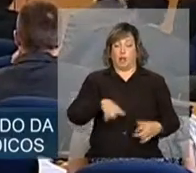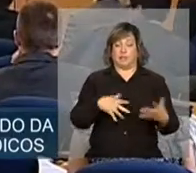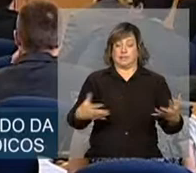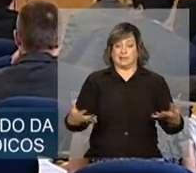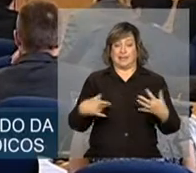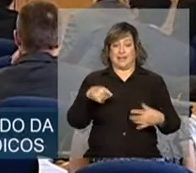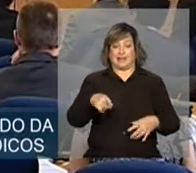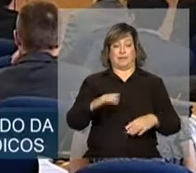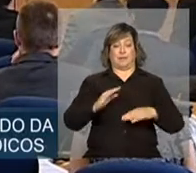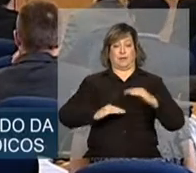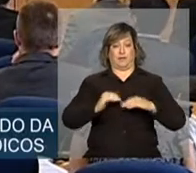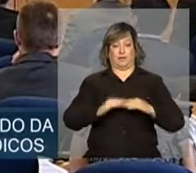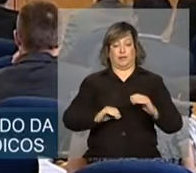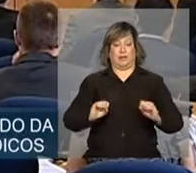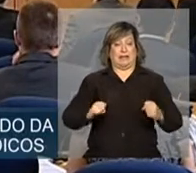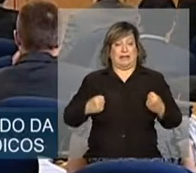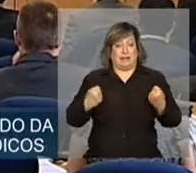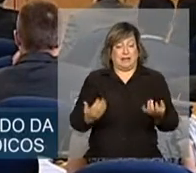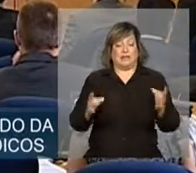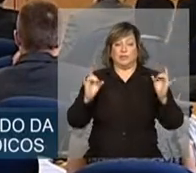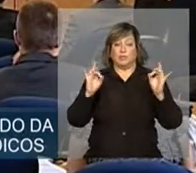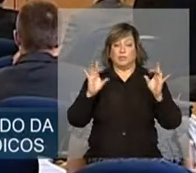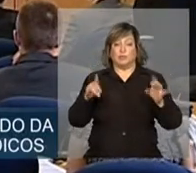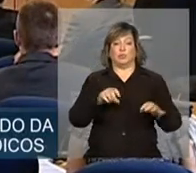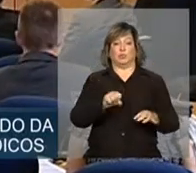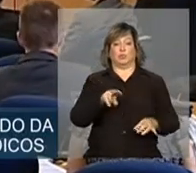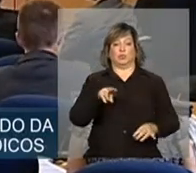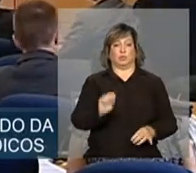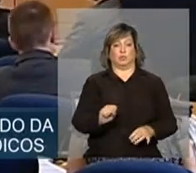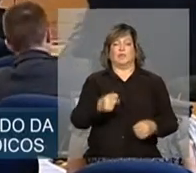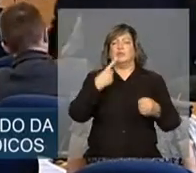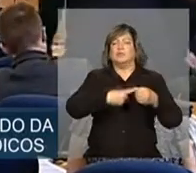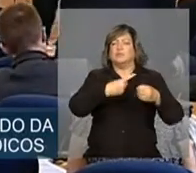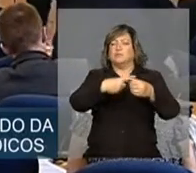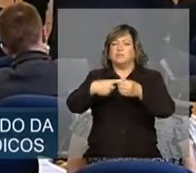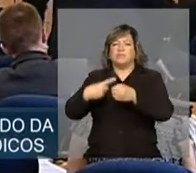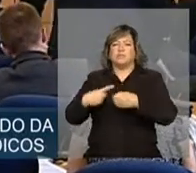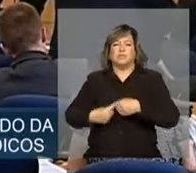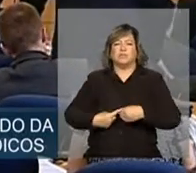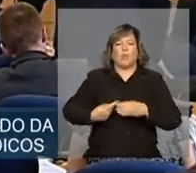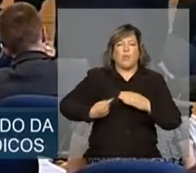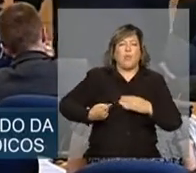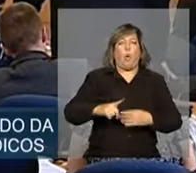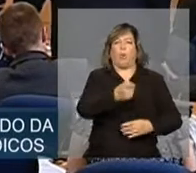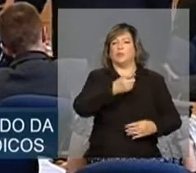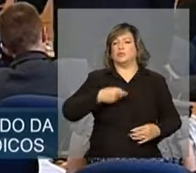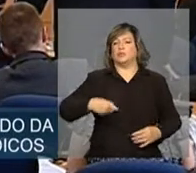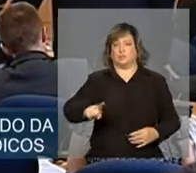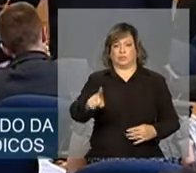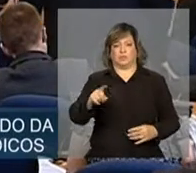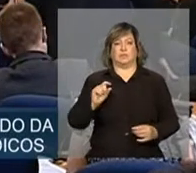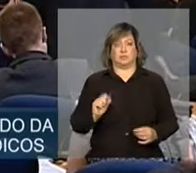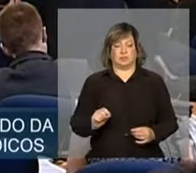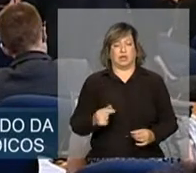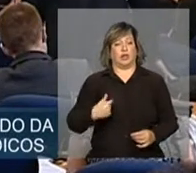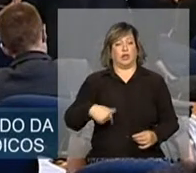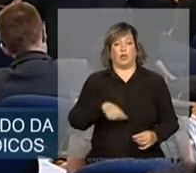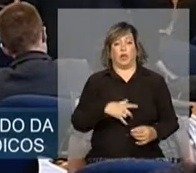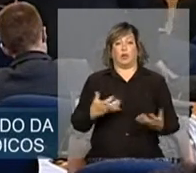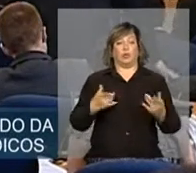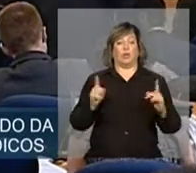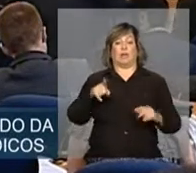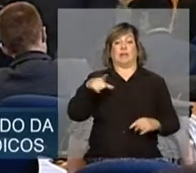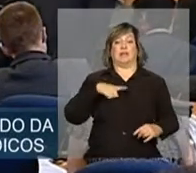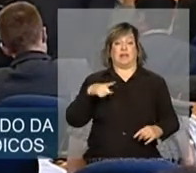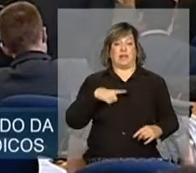dedicação exclusiva ao SUS na periferia das grandes cidades nos municípios do interior não queremos que esse profissional possa ter